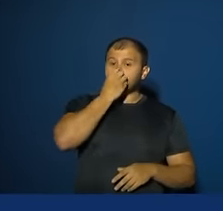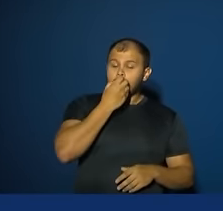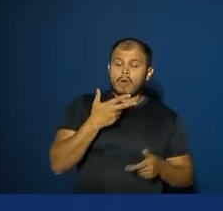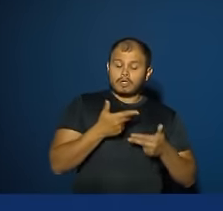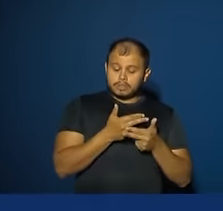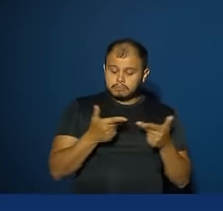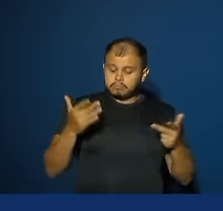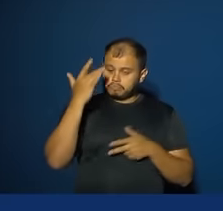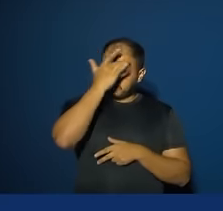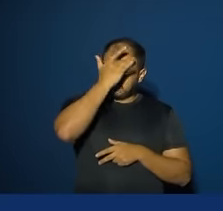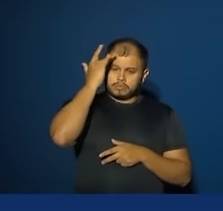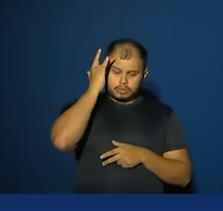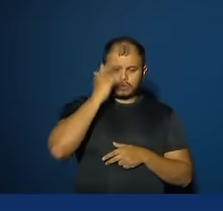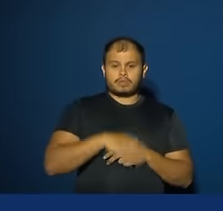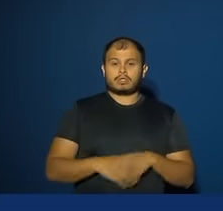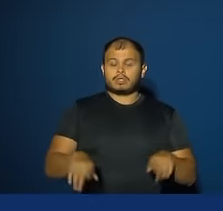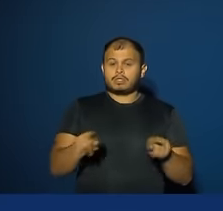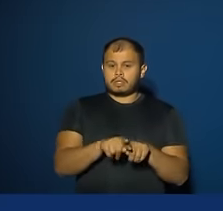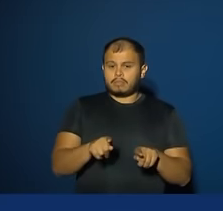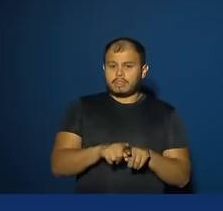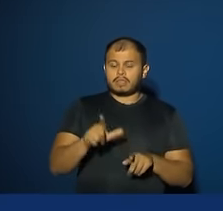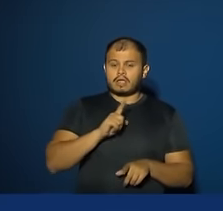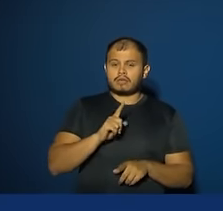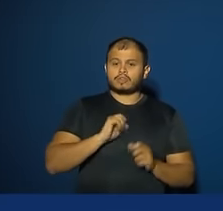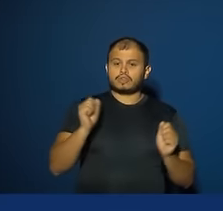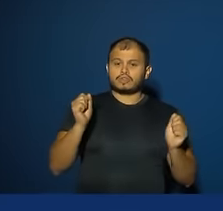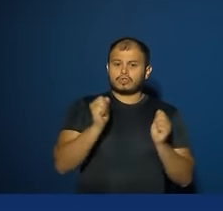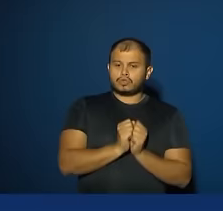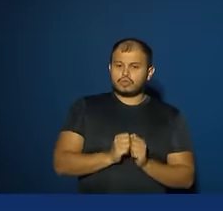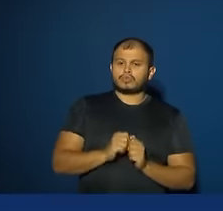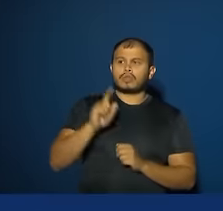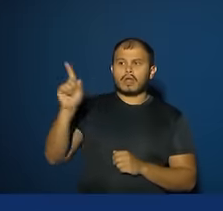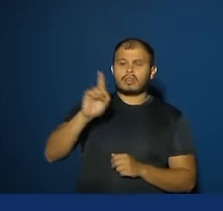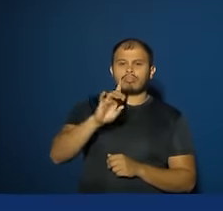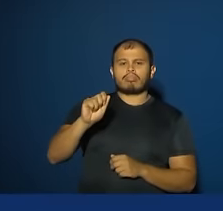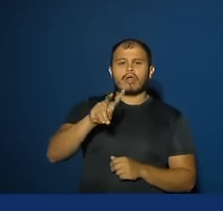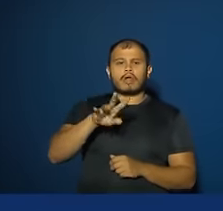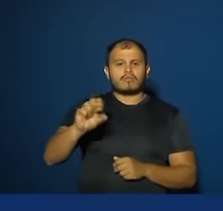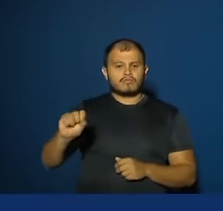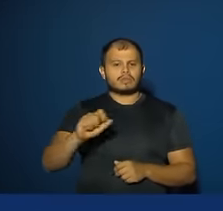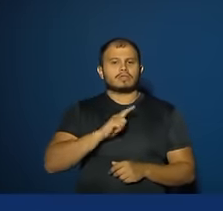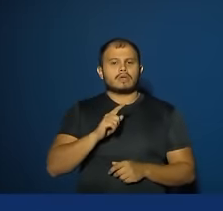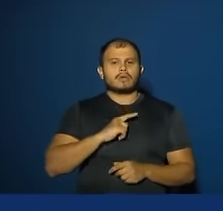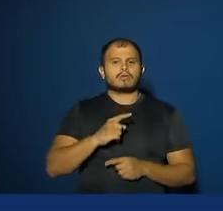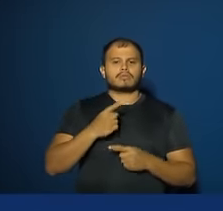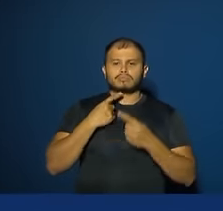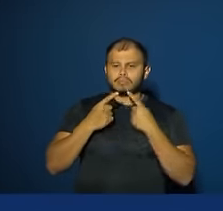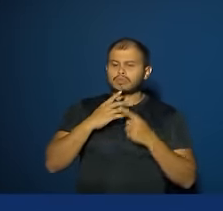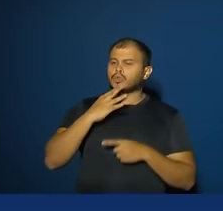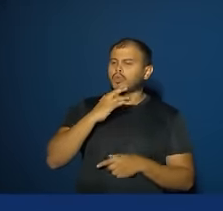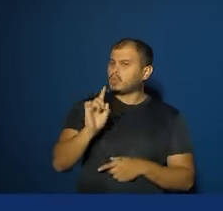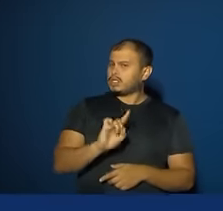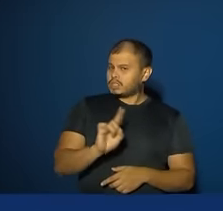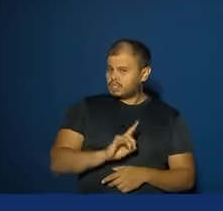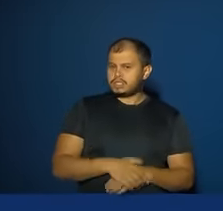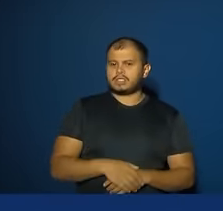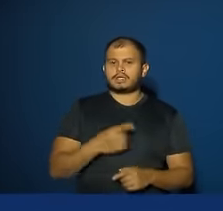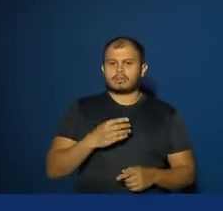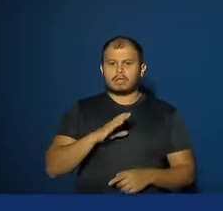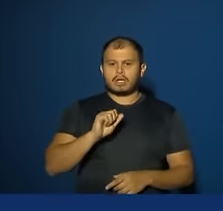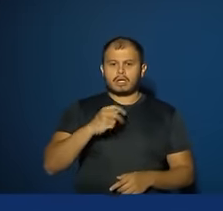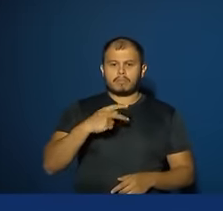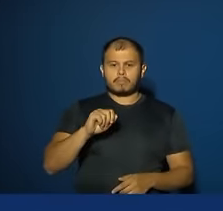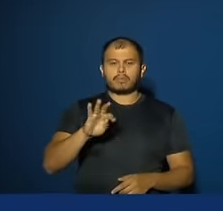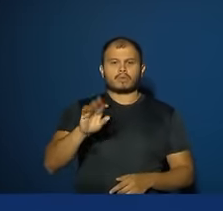interessa também tive com o chefe da casa civil lá em davos Eu gostei muito Eu não conhecia o totó Caputo que me apresentou que eu já conheço há